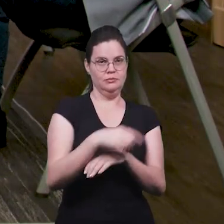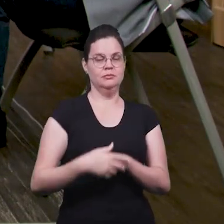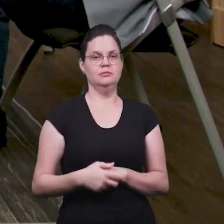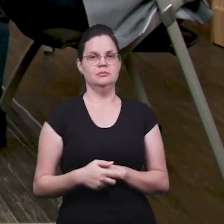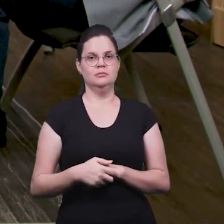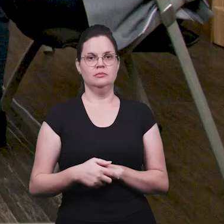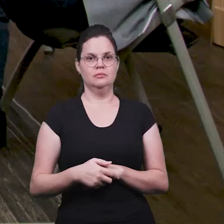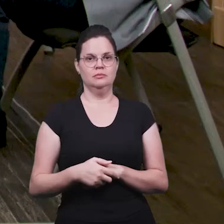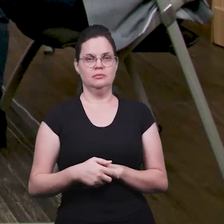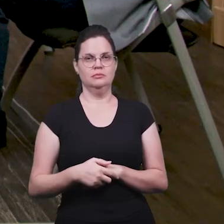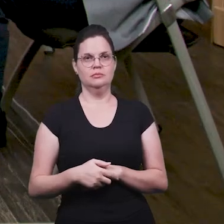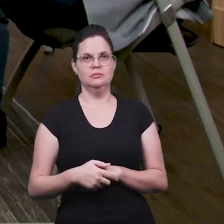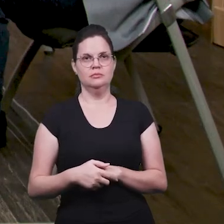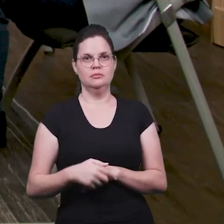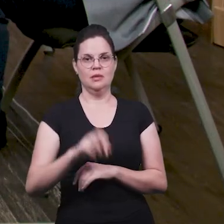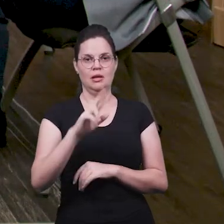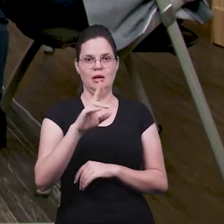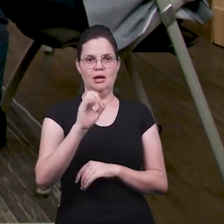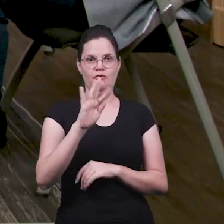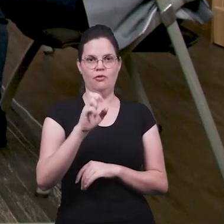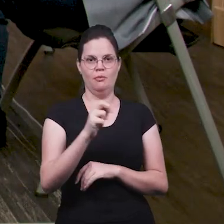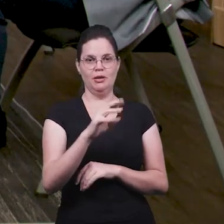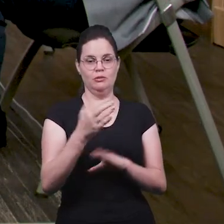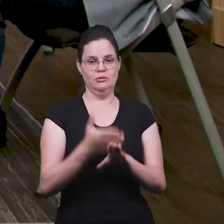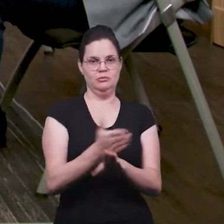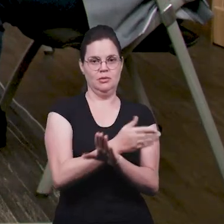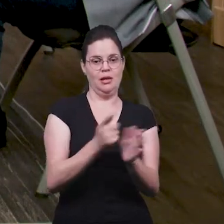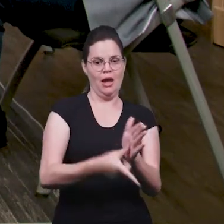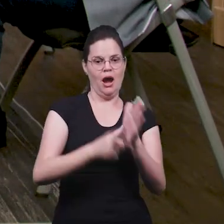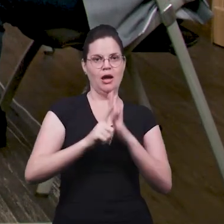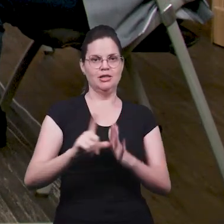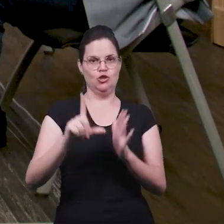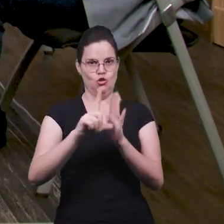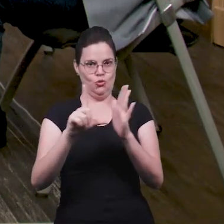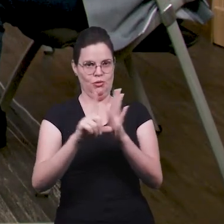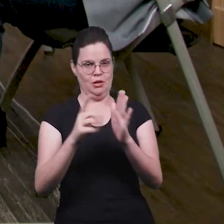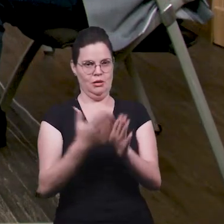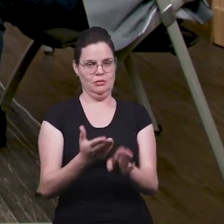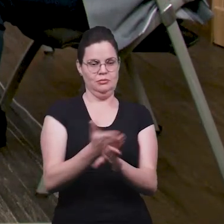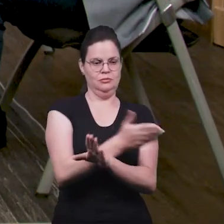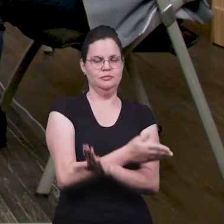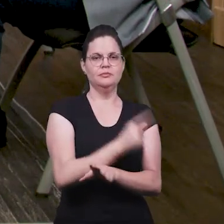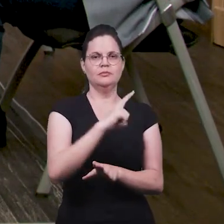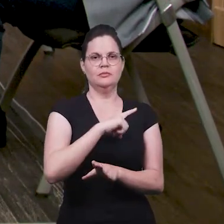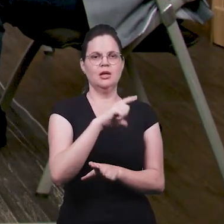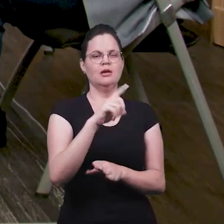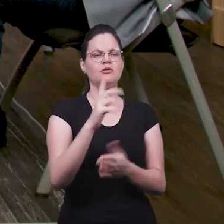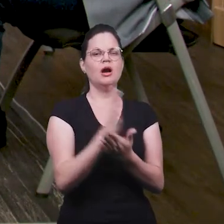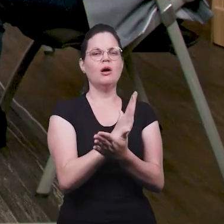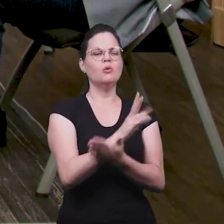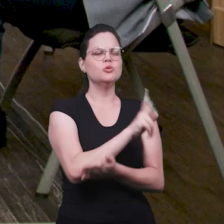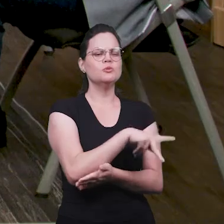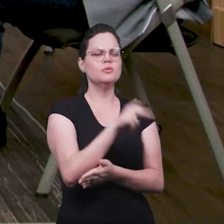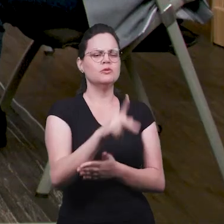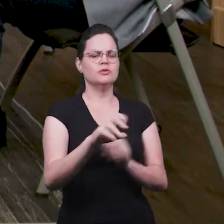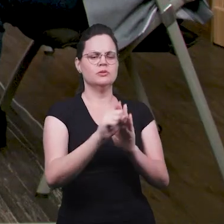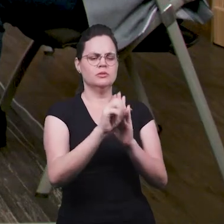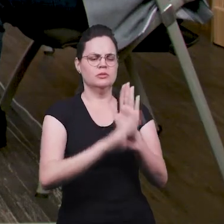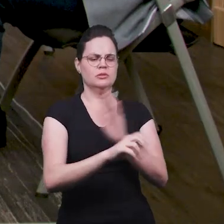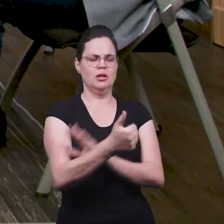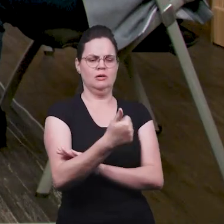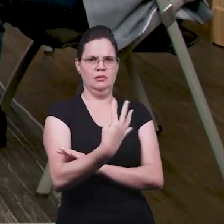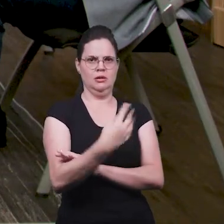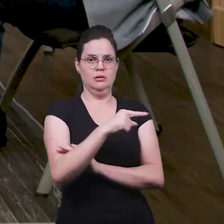Wycliffe, né, John Wycliffe foi um professor da Universidade de Oxford, isso já no século XIV,